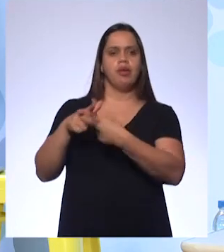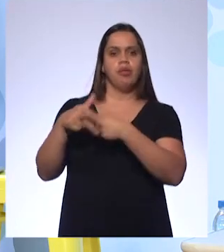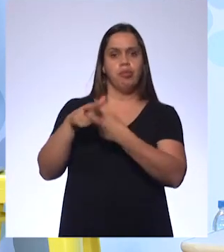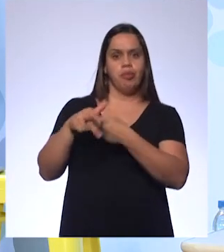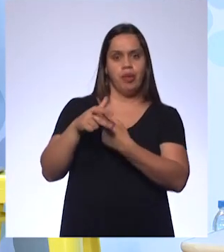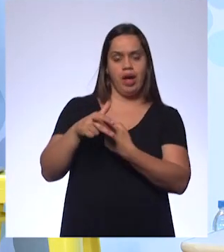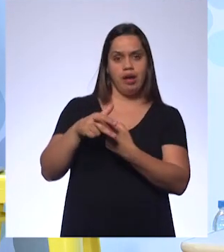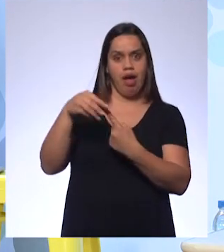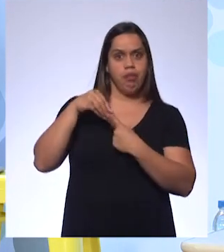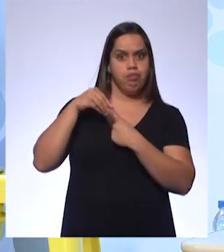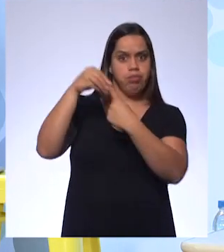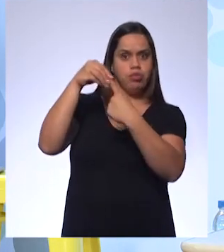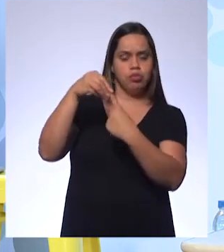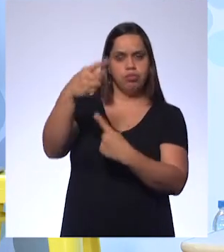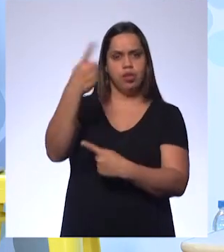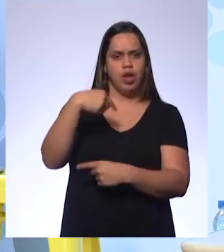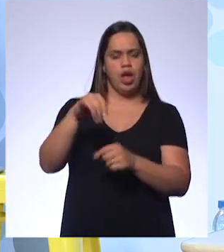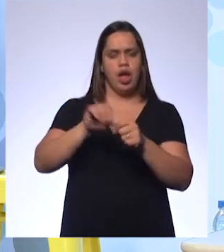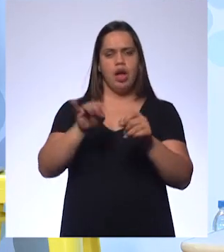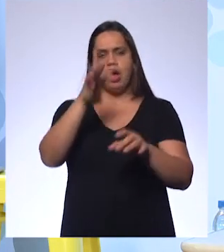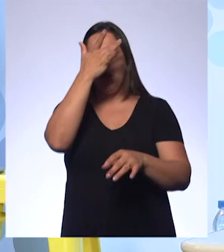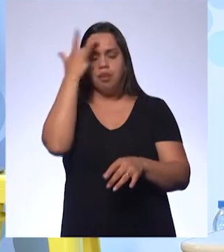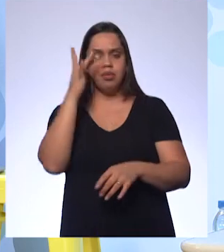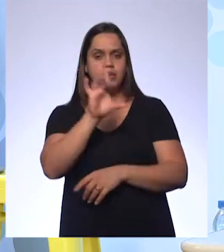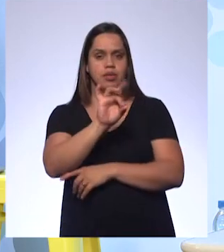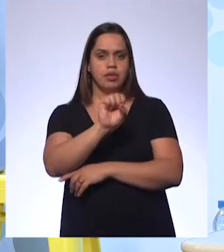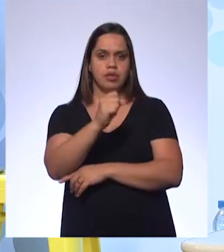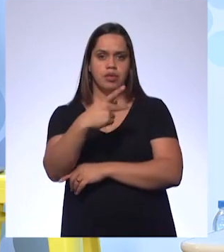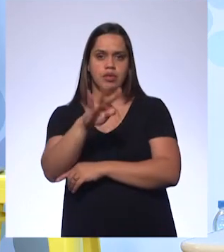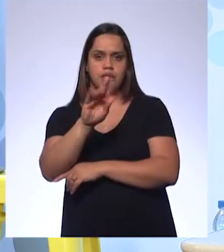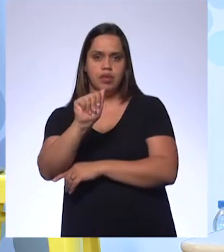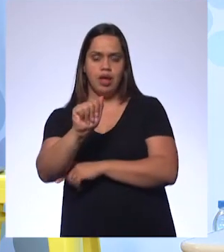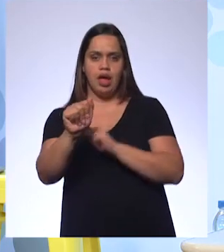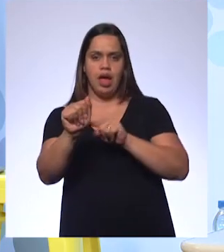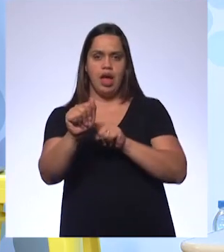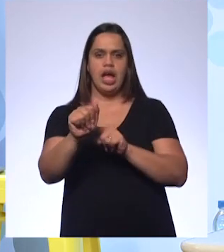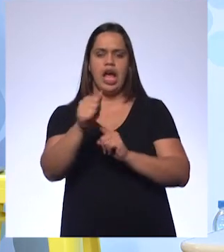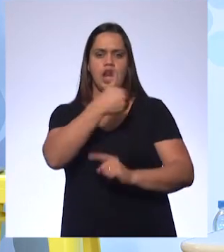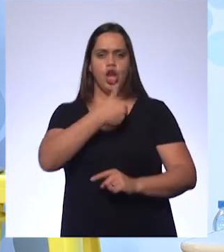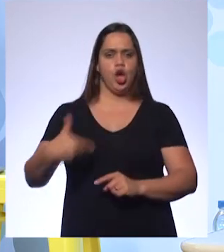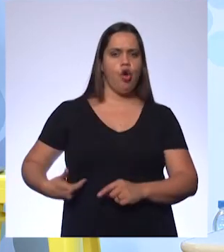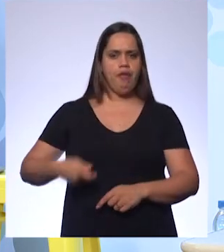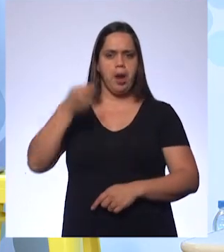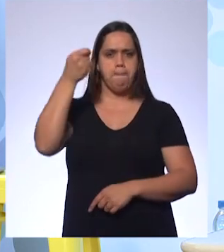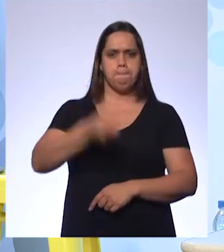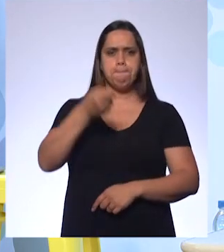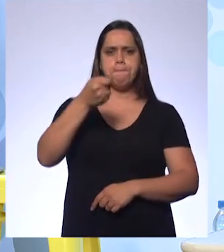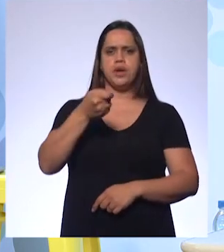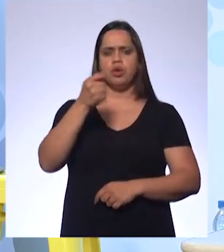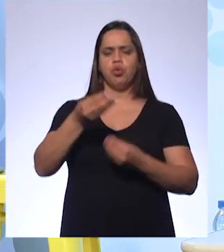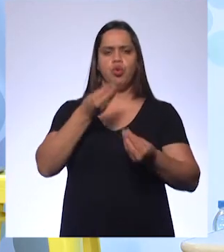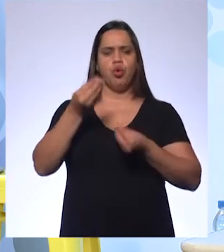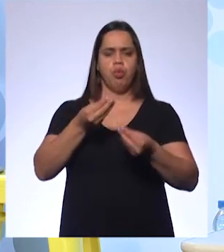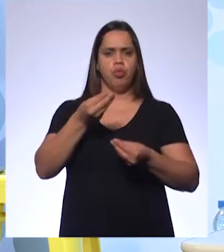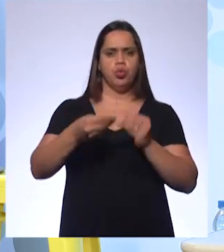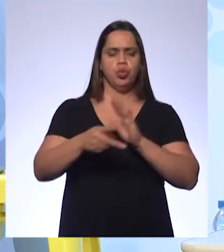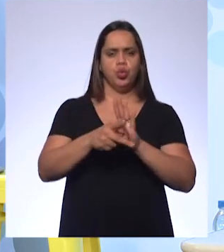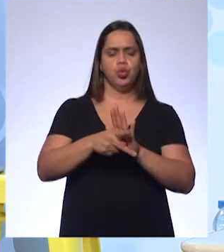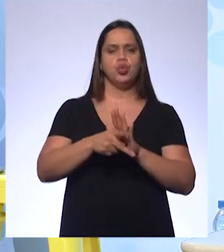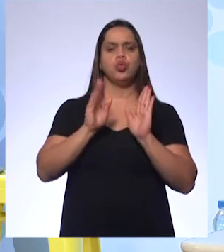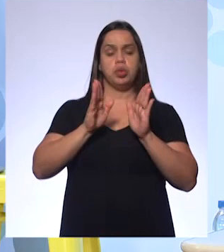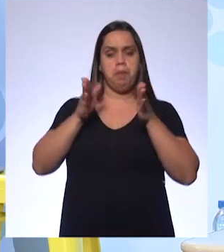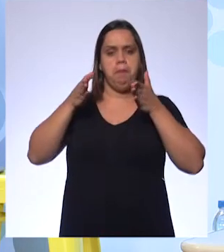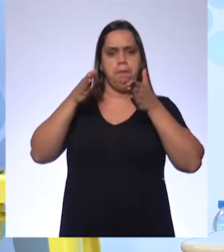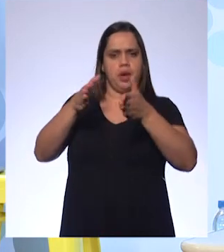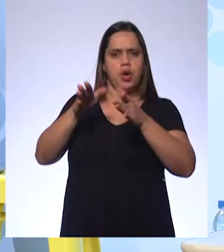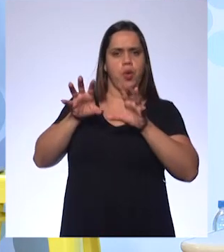né? O déspota é aquele cara que governa de uma forma autoritária, de uma forma arbitrária,